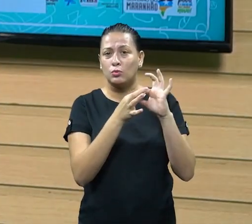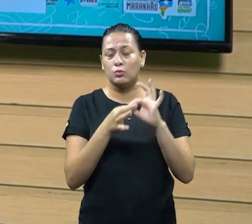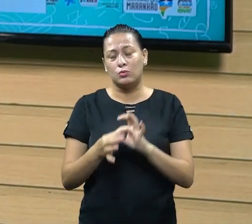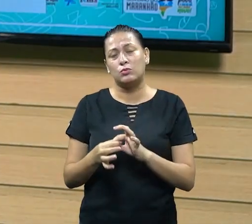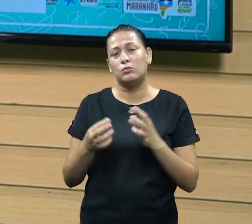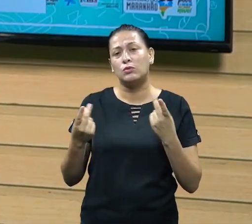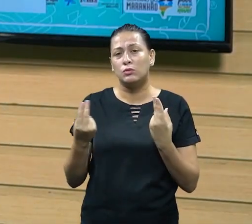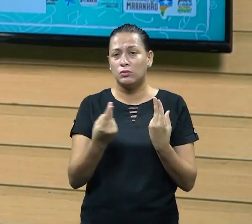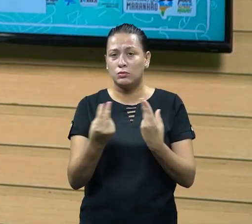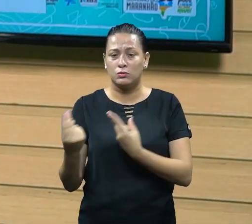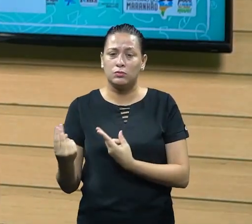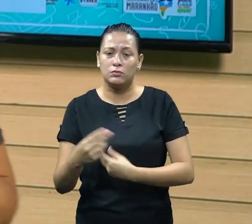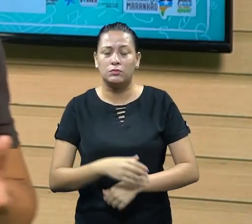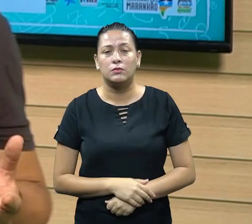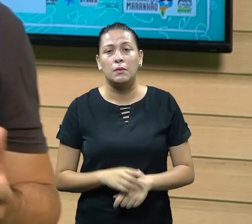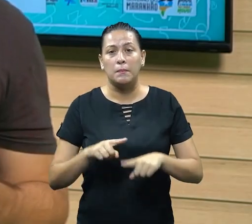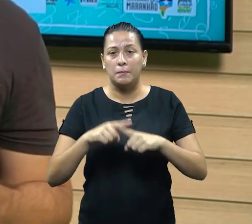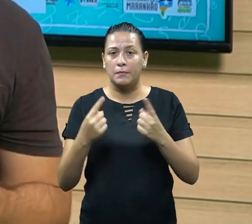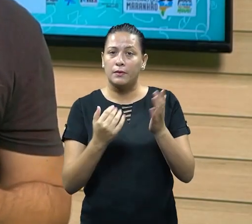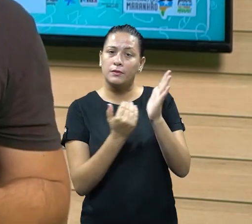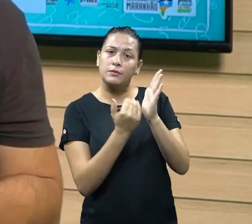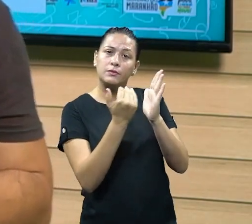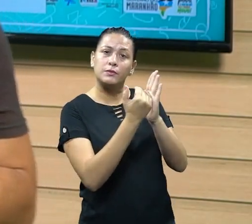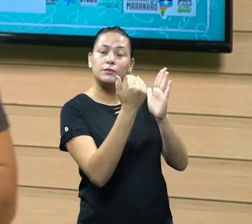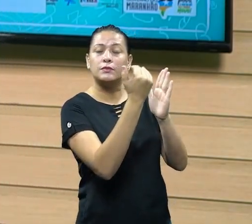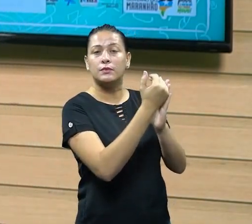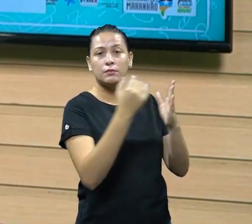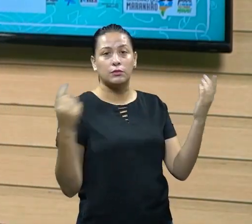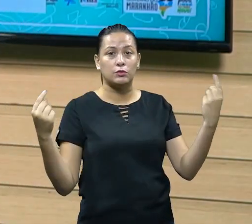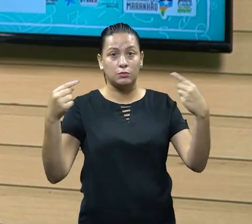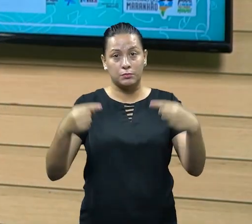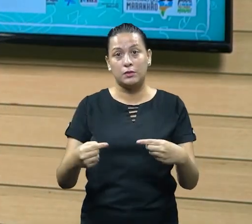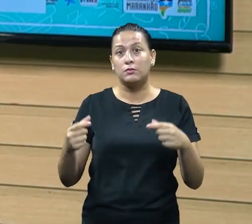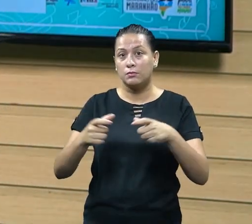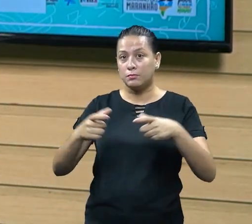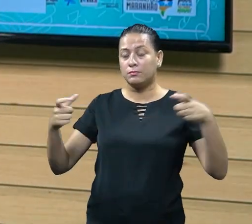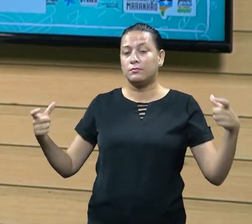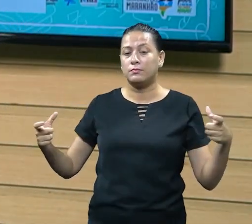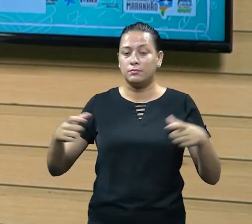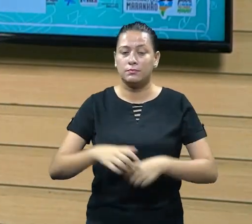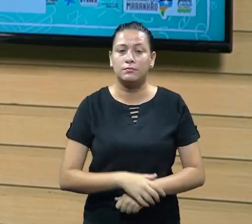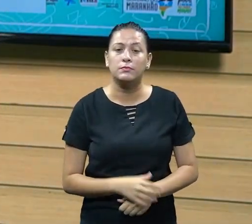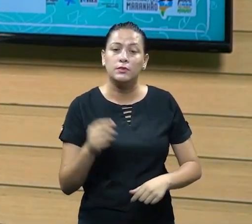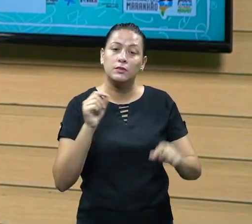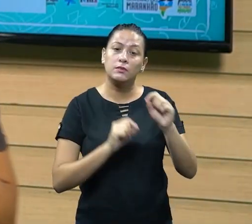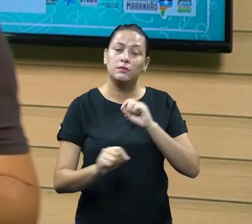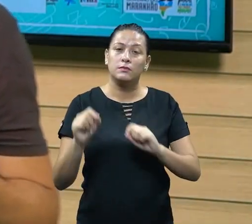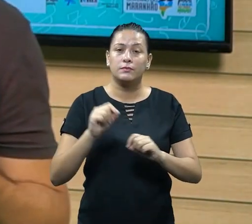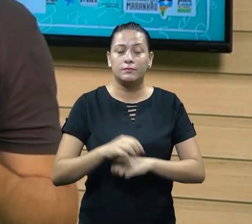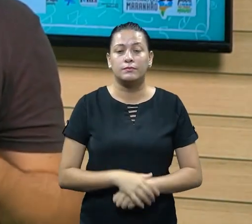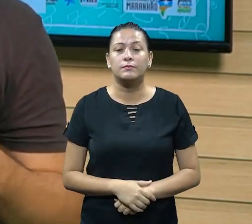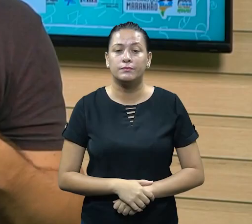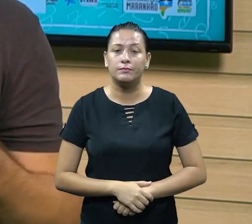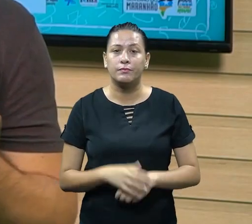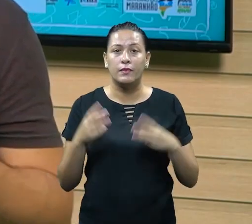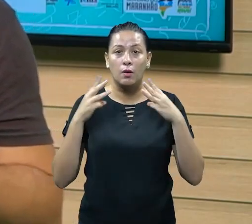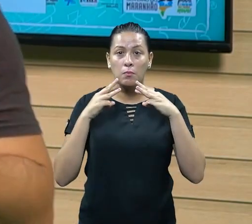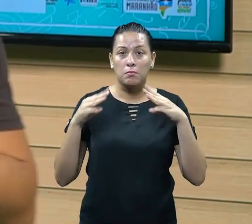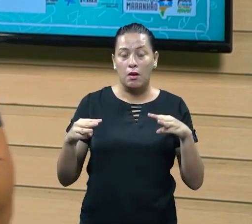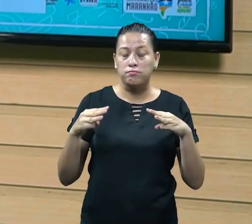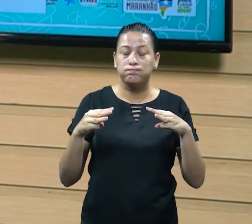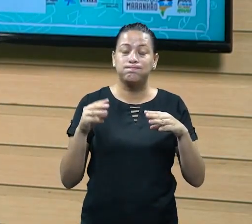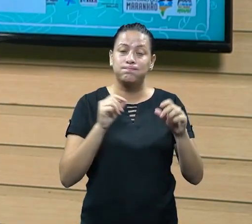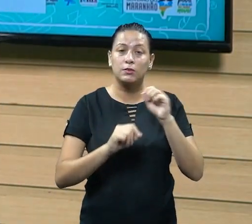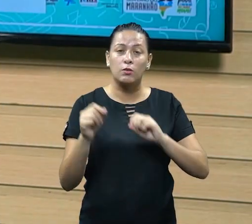de concorrência aumentou, a competição aumentou. E aí vem o que eu falei agora há pouco, né? Eu vou ver o benchmark, eu vou fazer essa